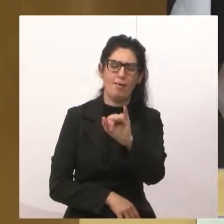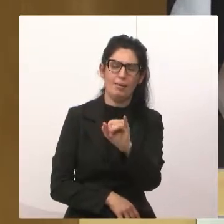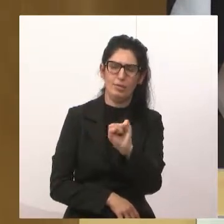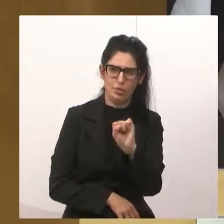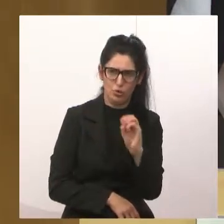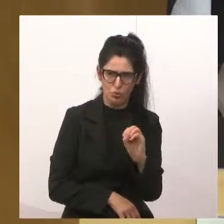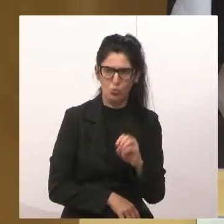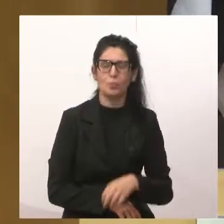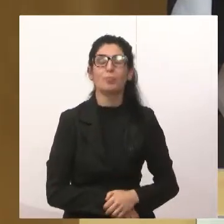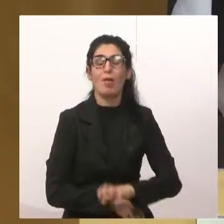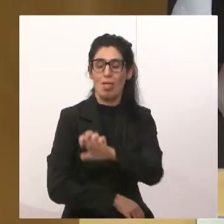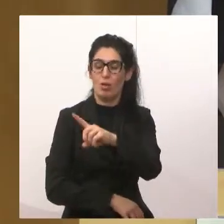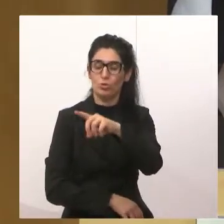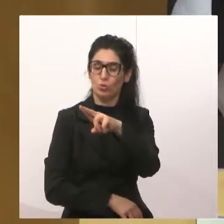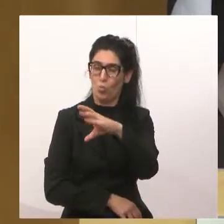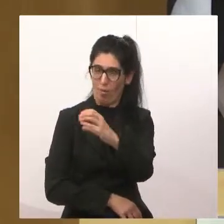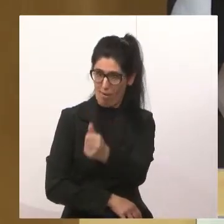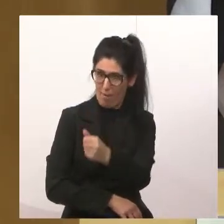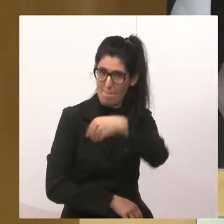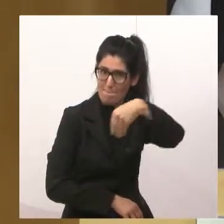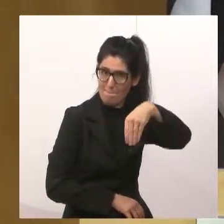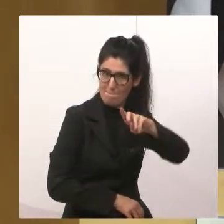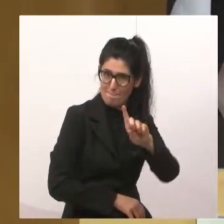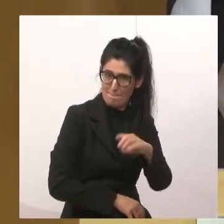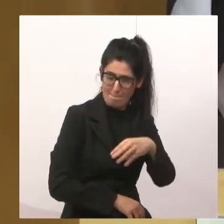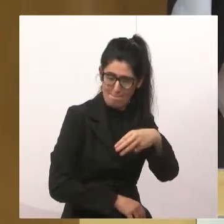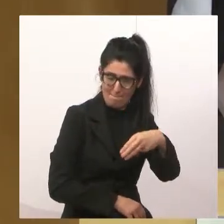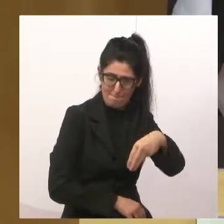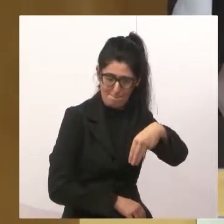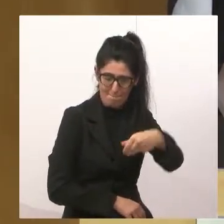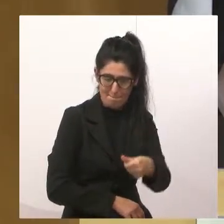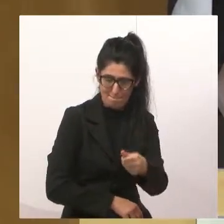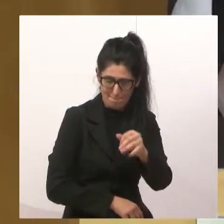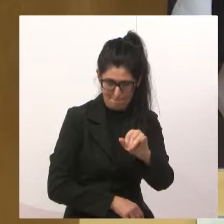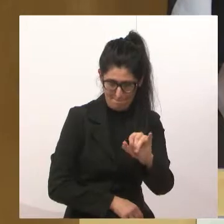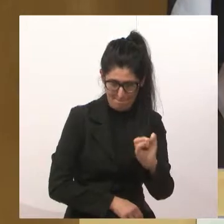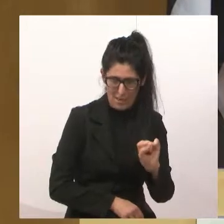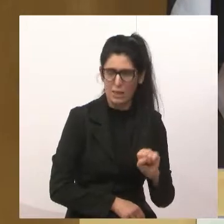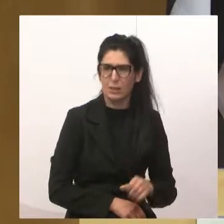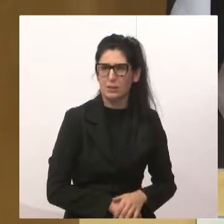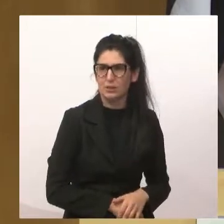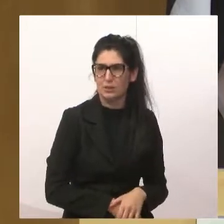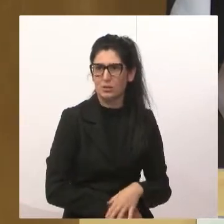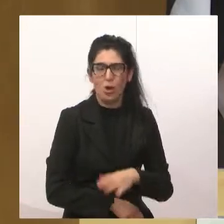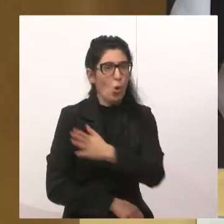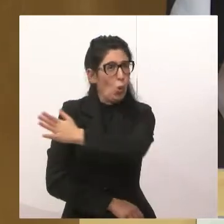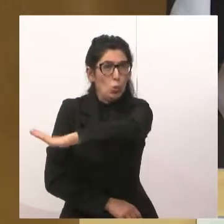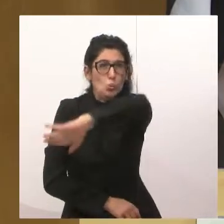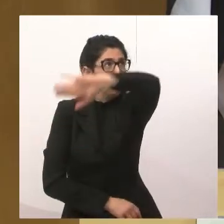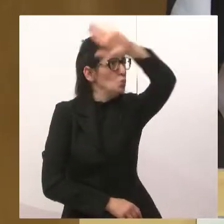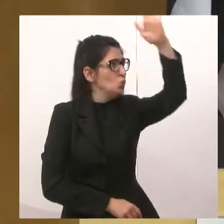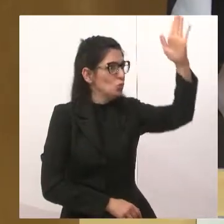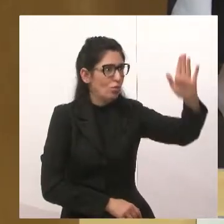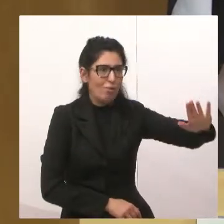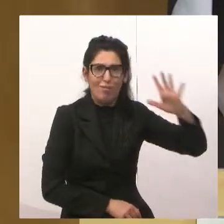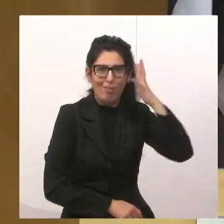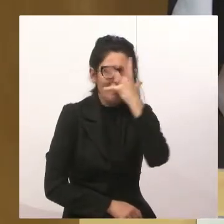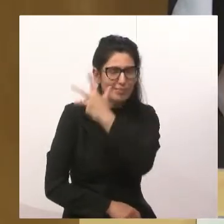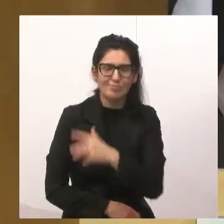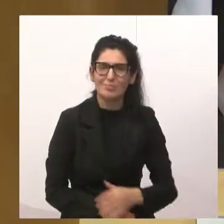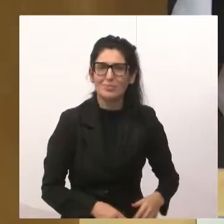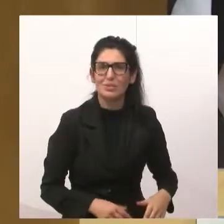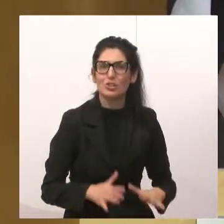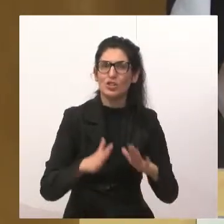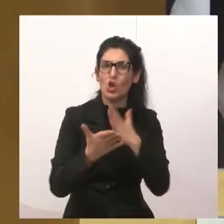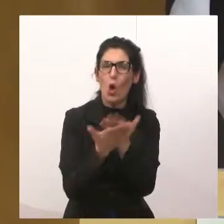grande Educamais, né? A estrutura do Educamais do Paraíso não tem escola particular nenhuma nessa cidade